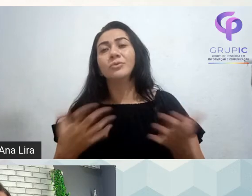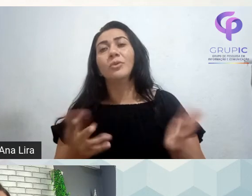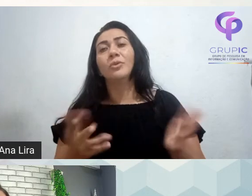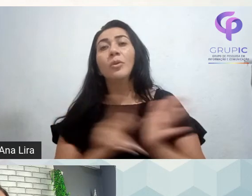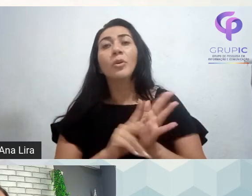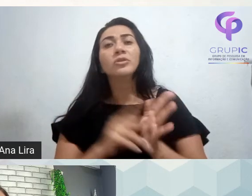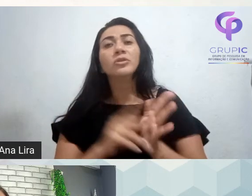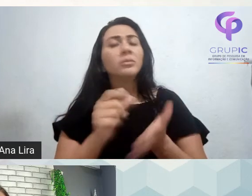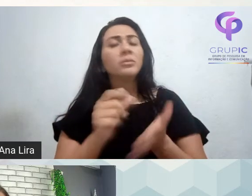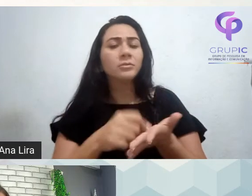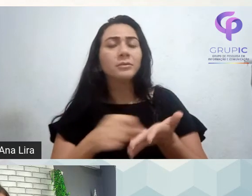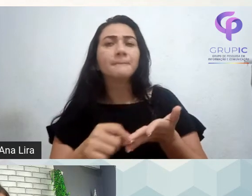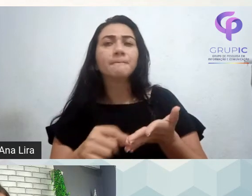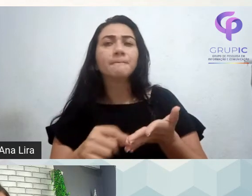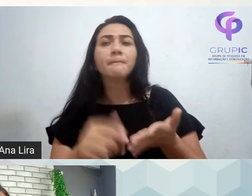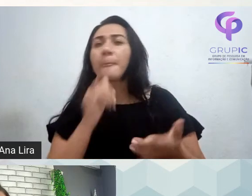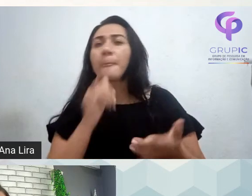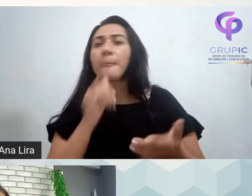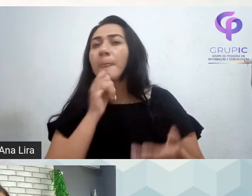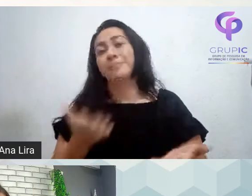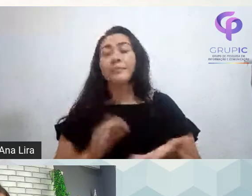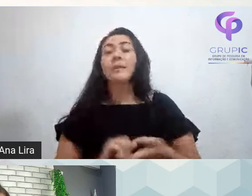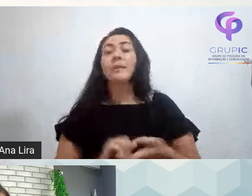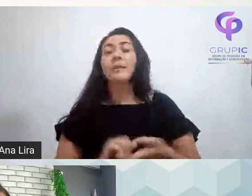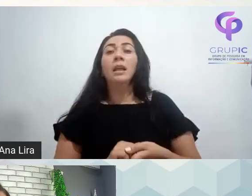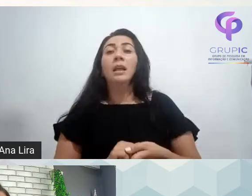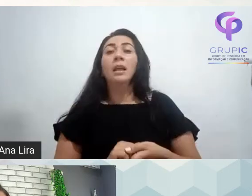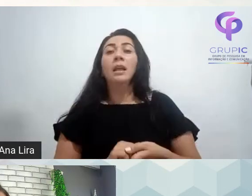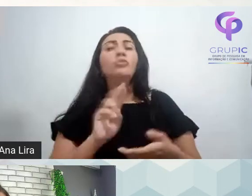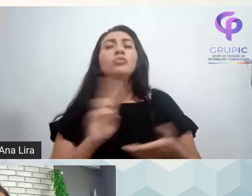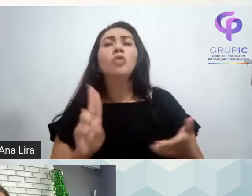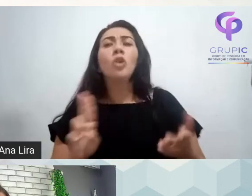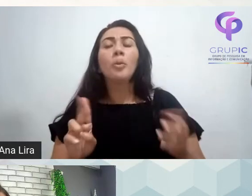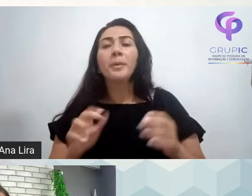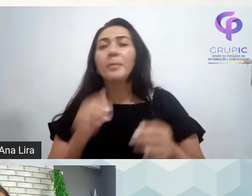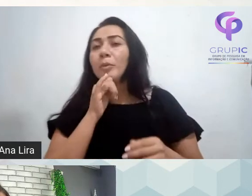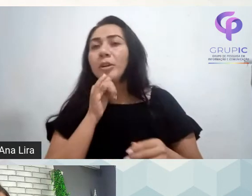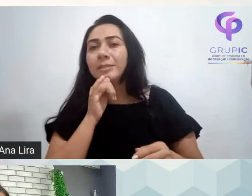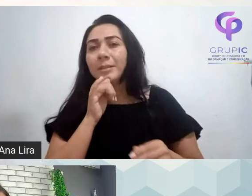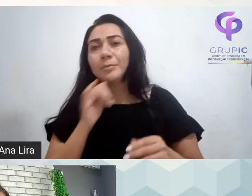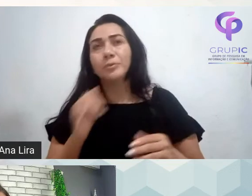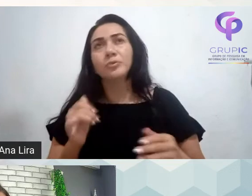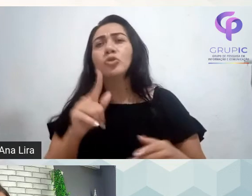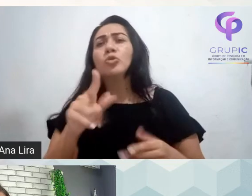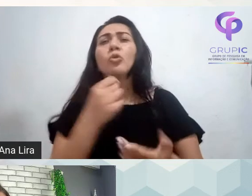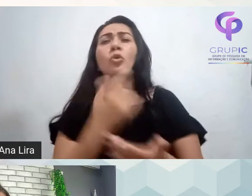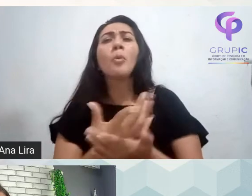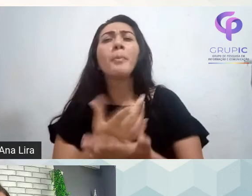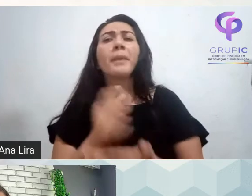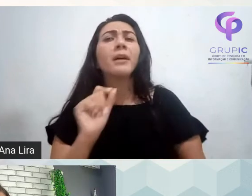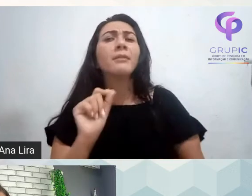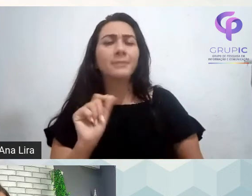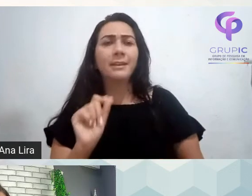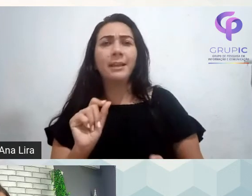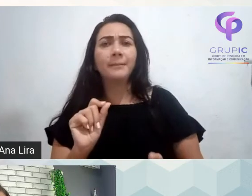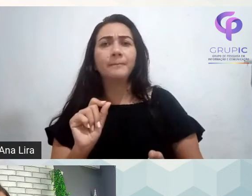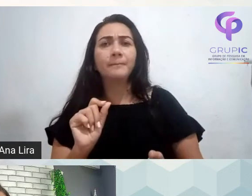Eu sugiro já colocar qual é o equipamento que você quer comprar, coloque a marca,